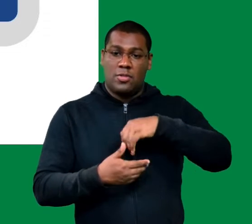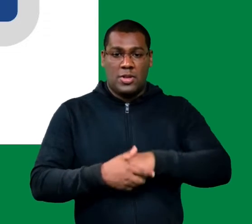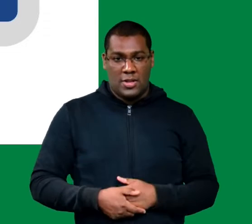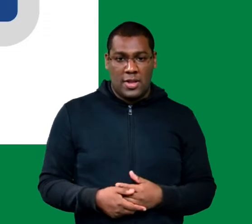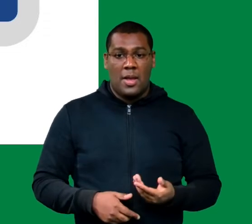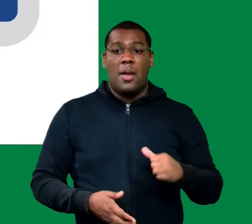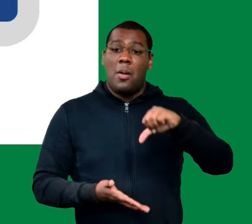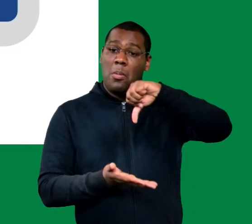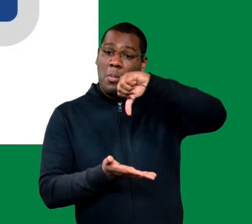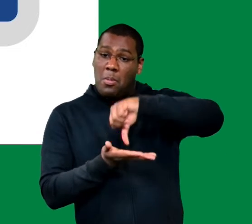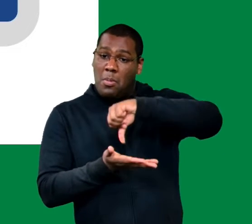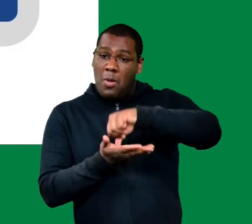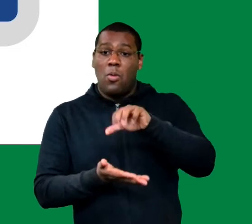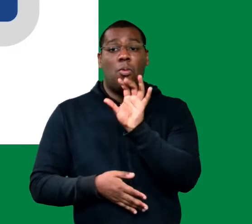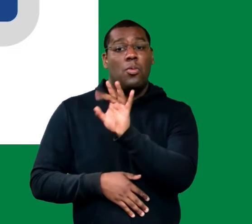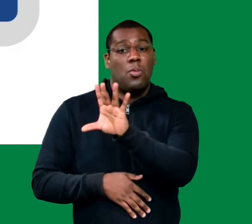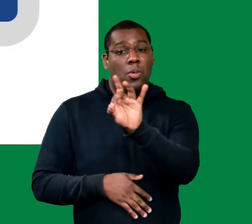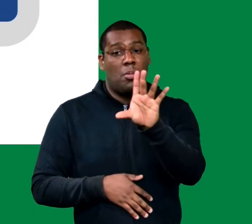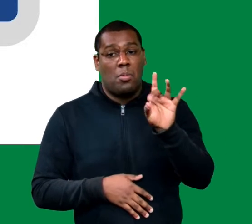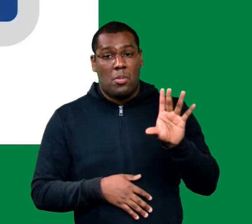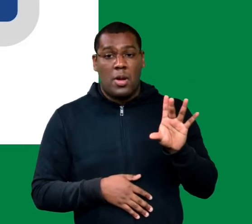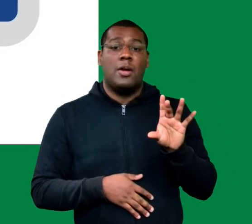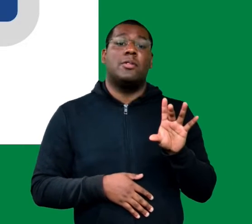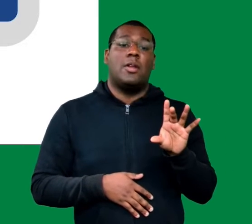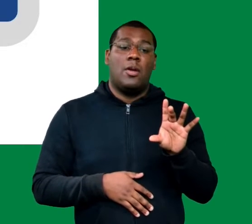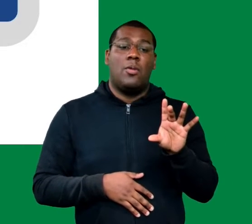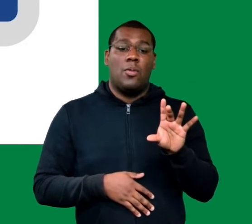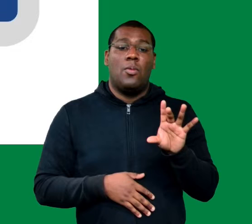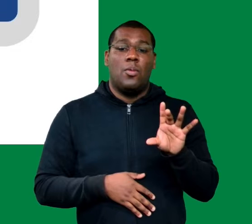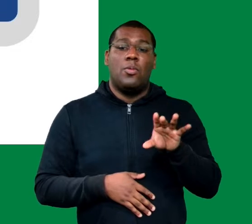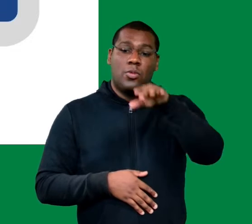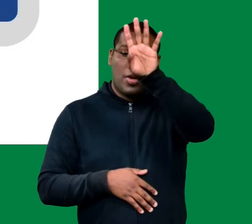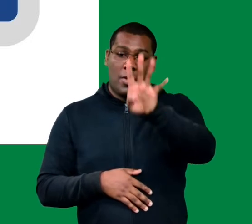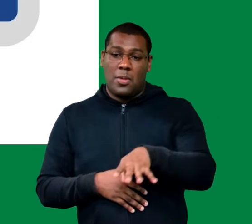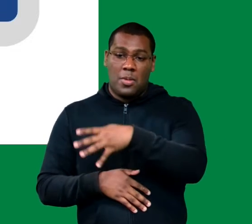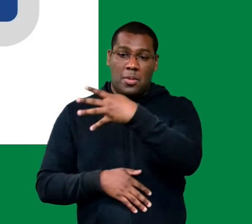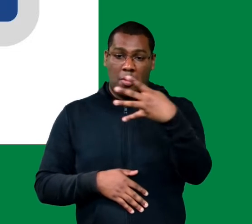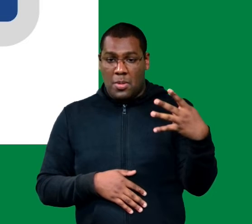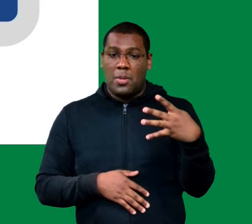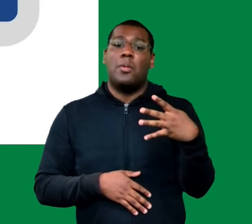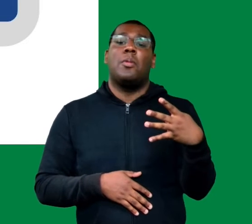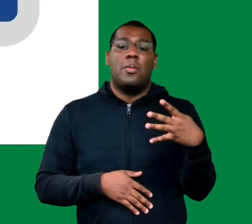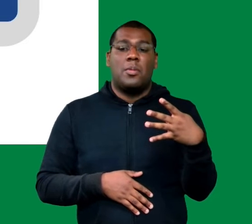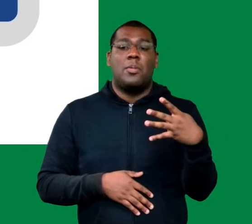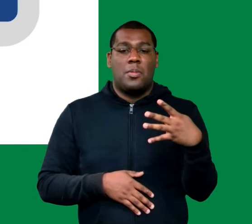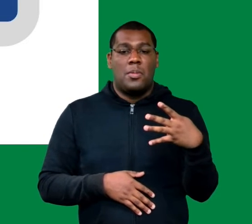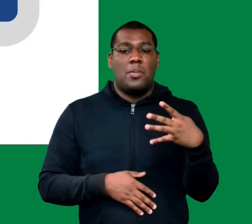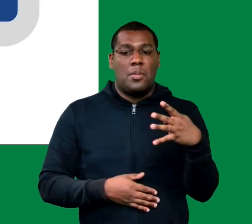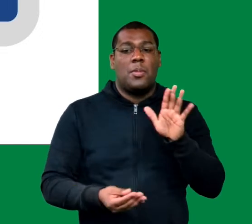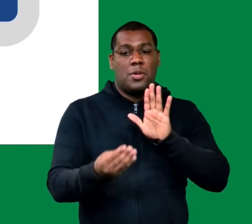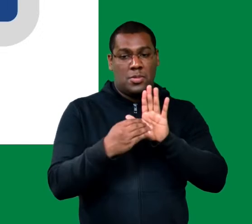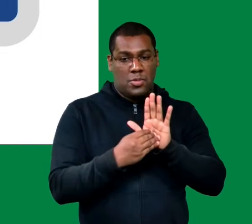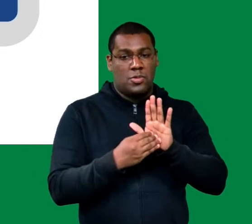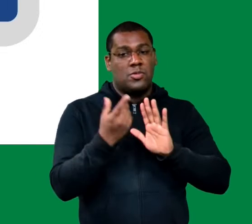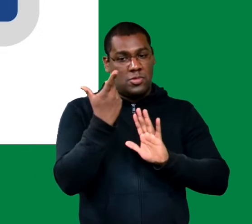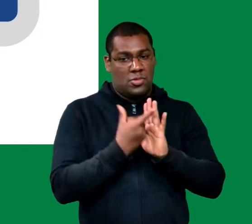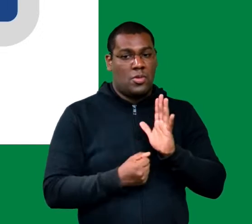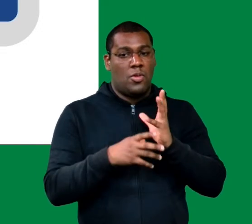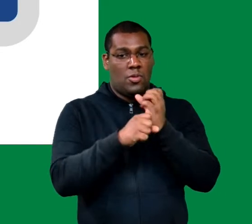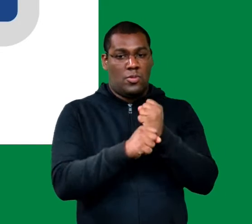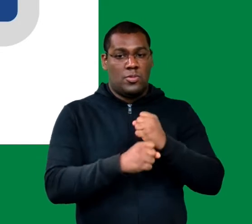vai estar assim registrado dentro da matriz com o orçamento de funcionamento e assistência